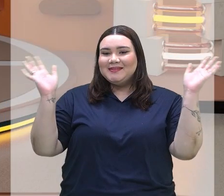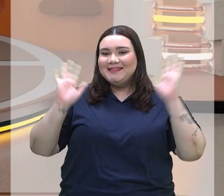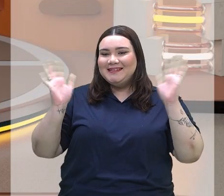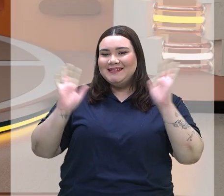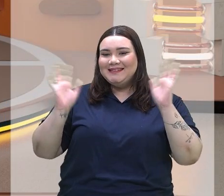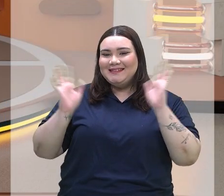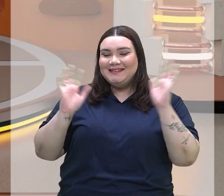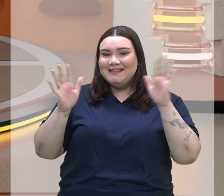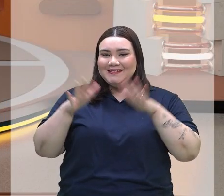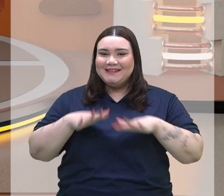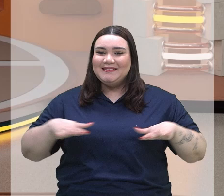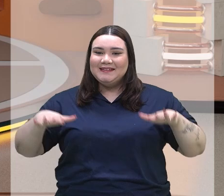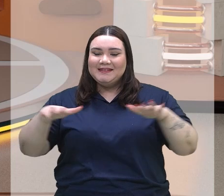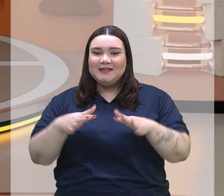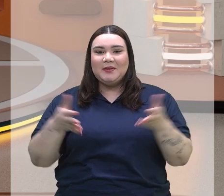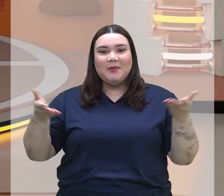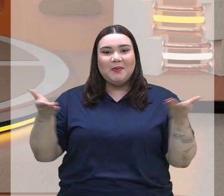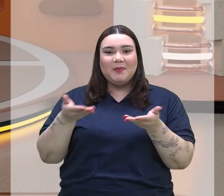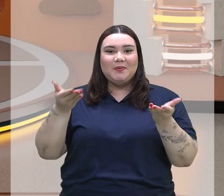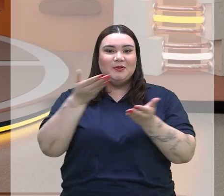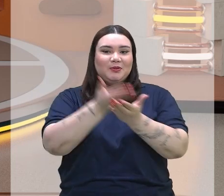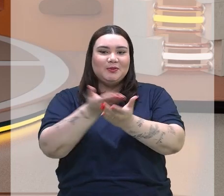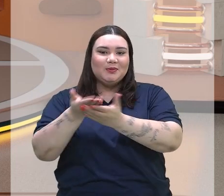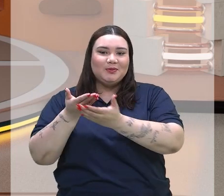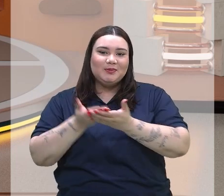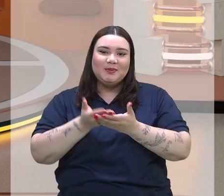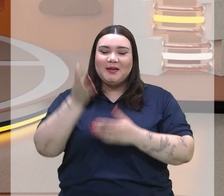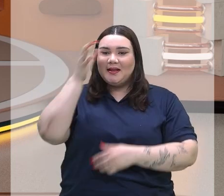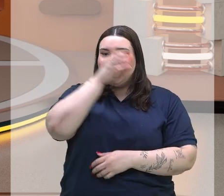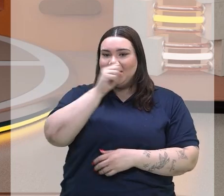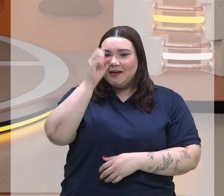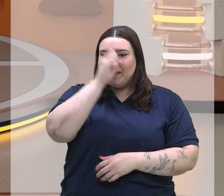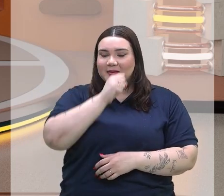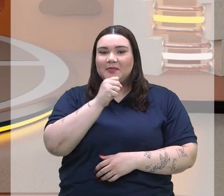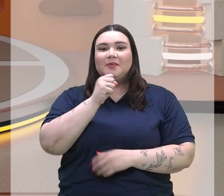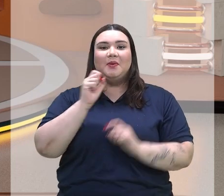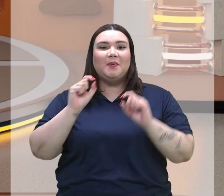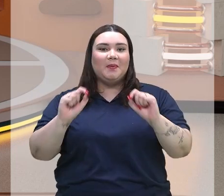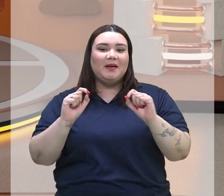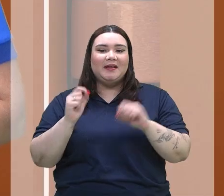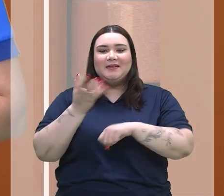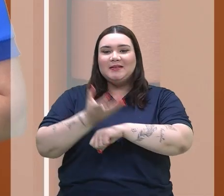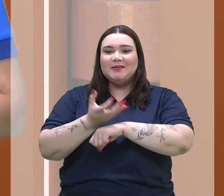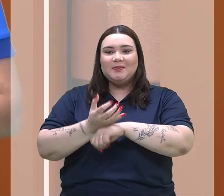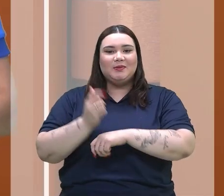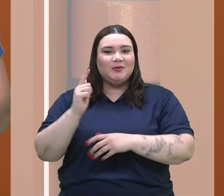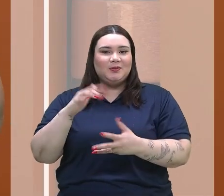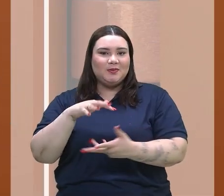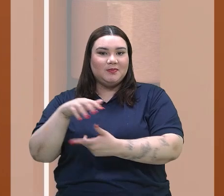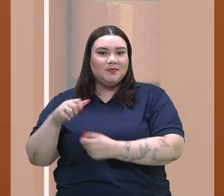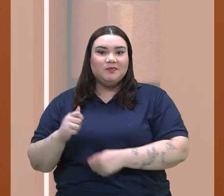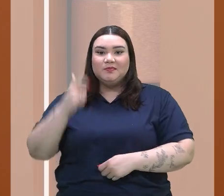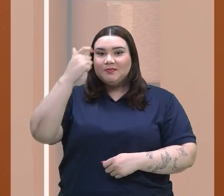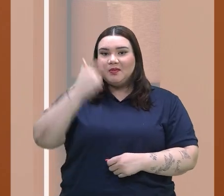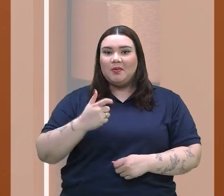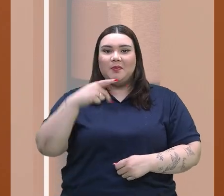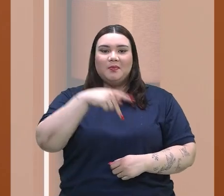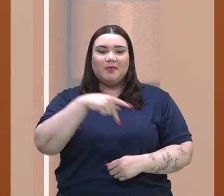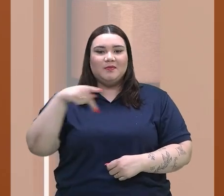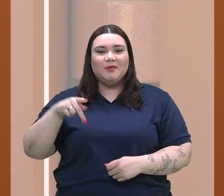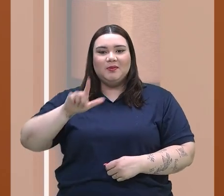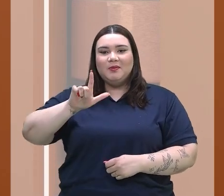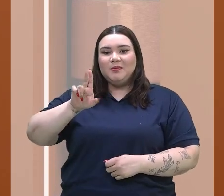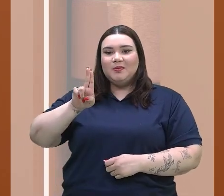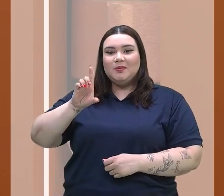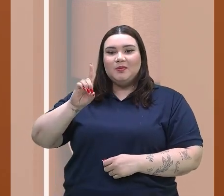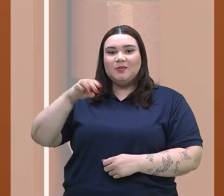todos vocês, estamos aqui reunidos para mais uma aula de Geografia. Eu sou a professora